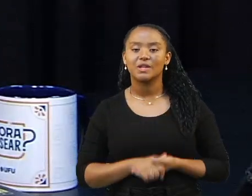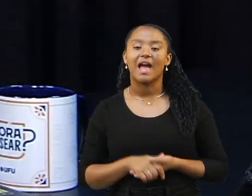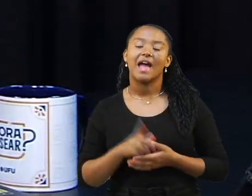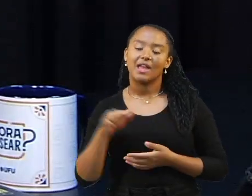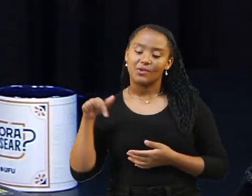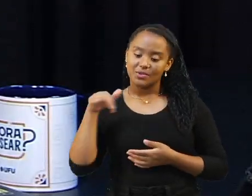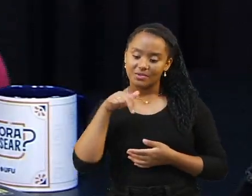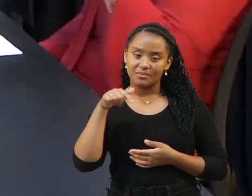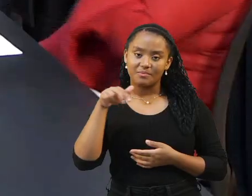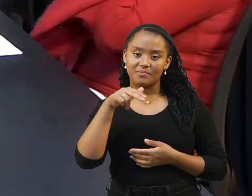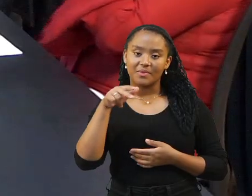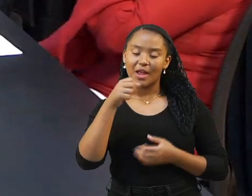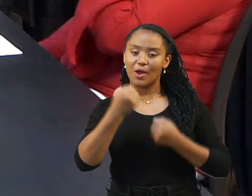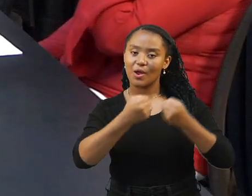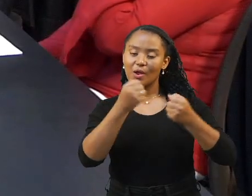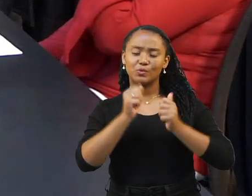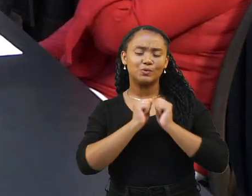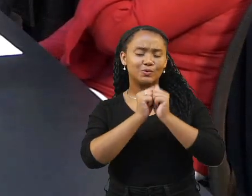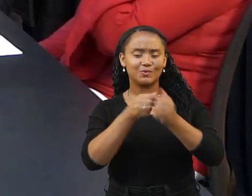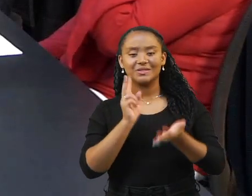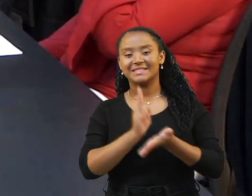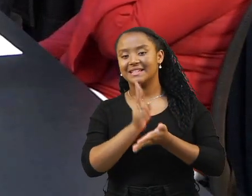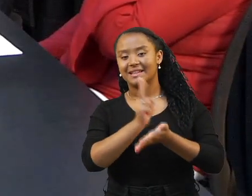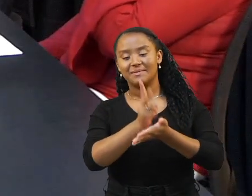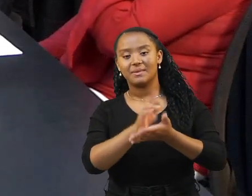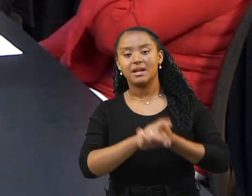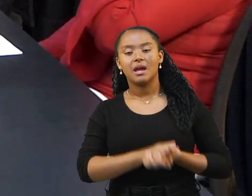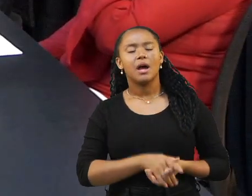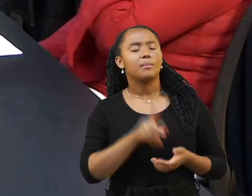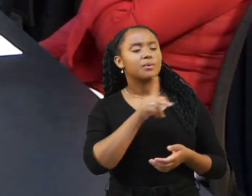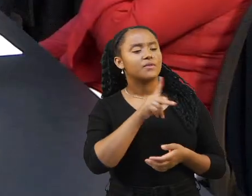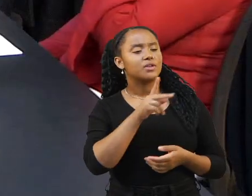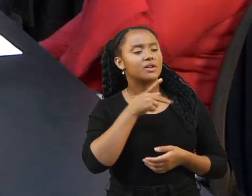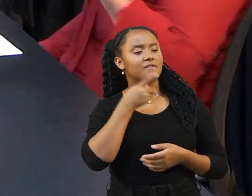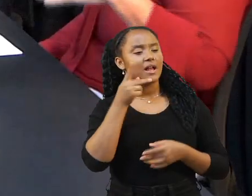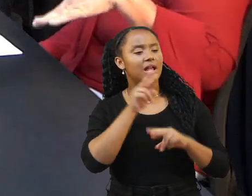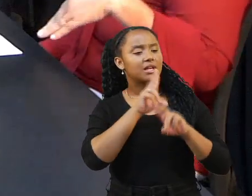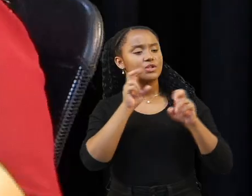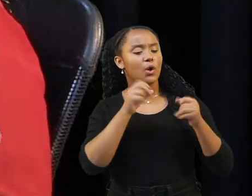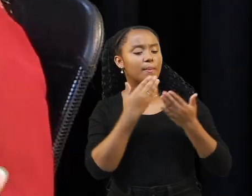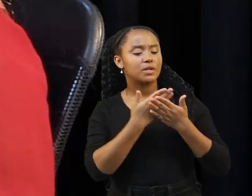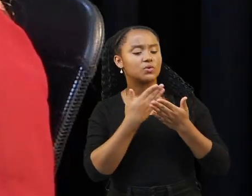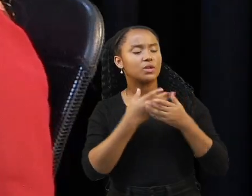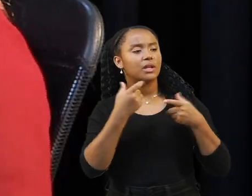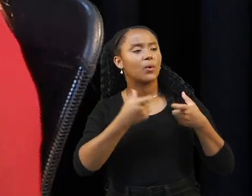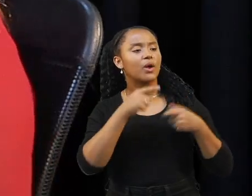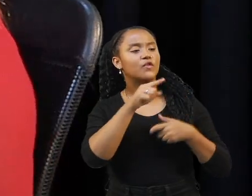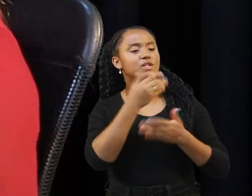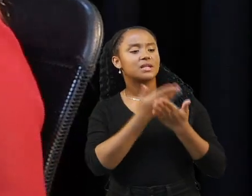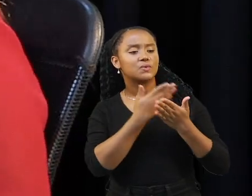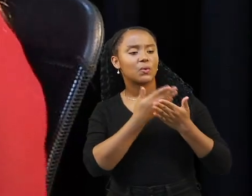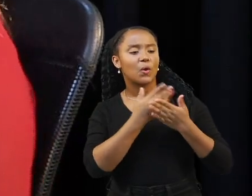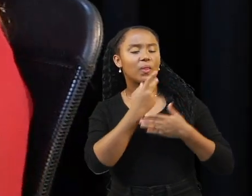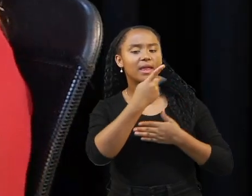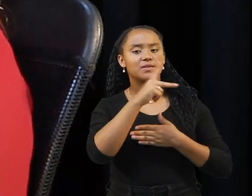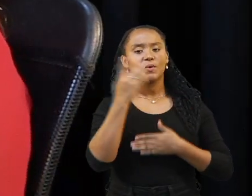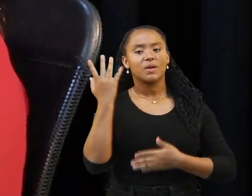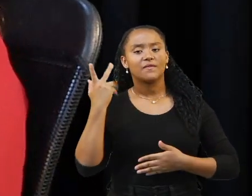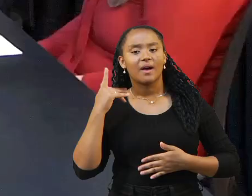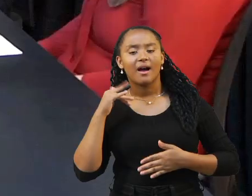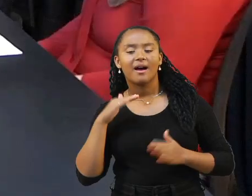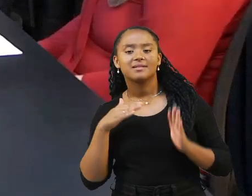dia. Professora, por falar em estudo, onde a senhora estudou, né, desde a sua infância até o ensino